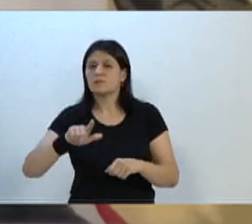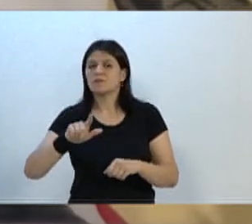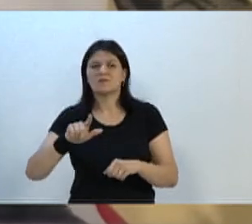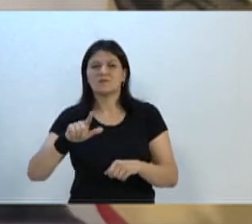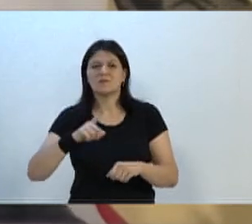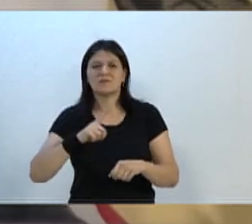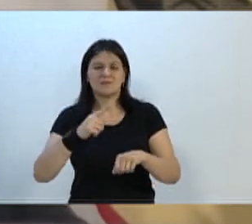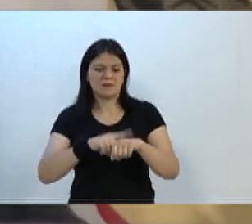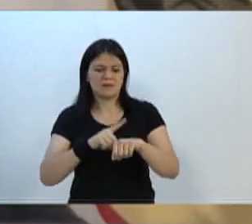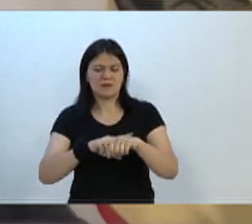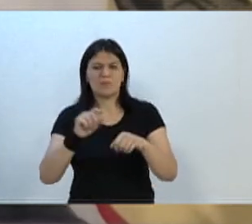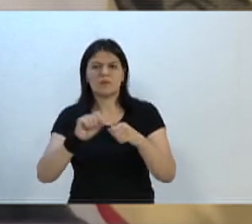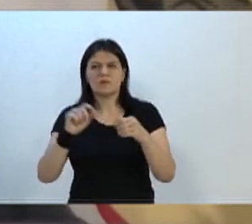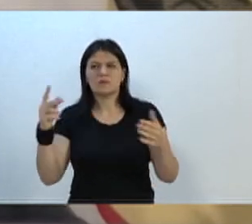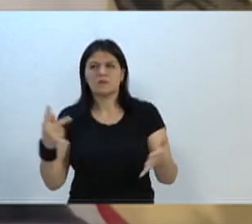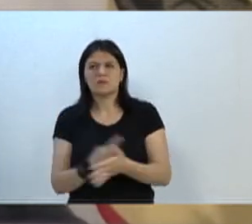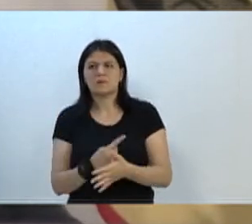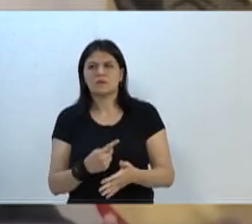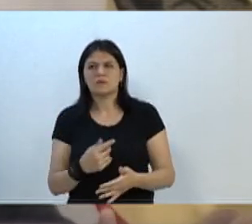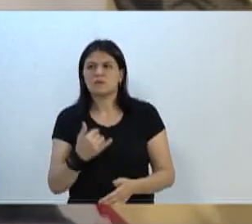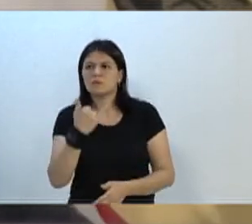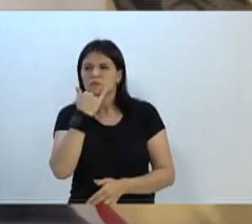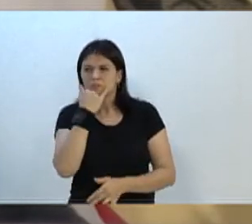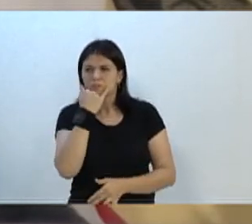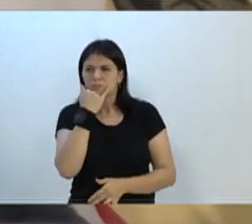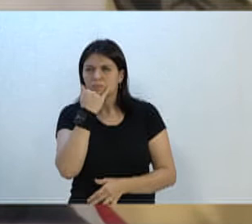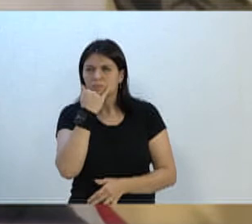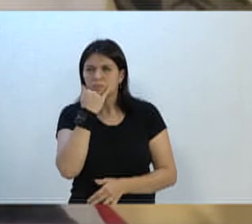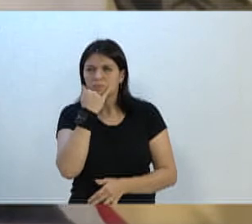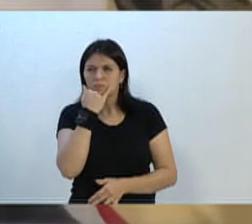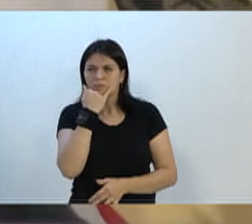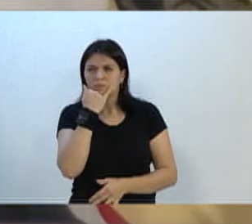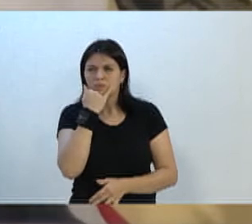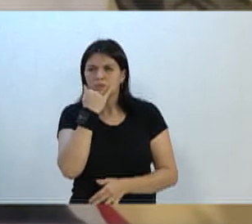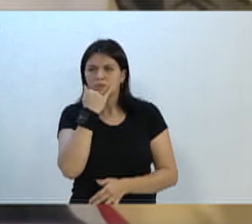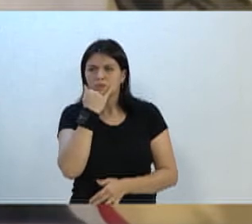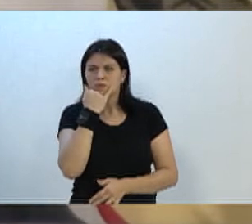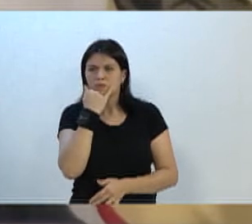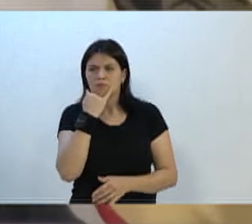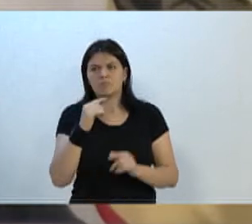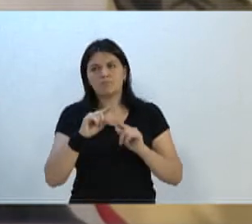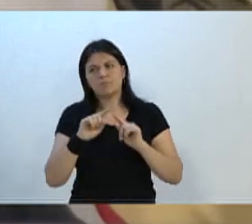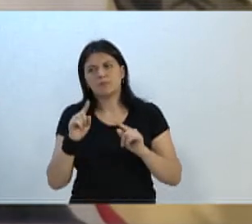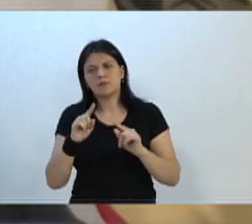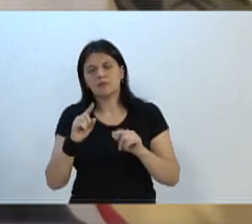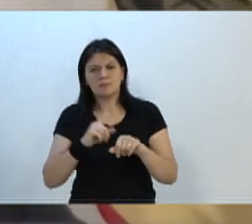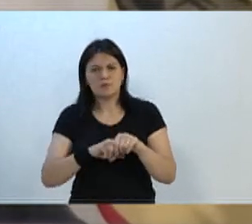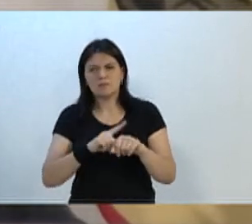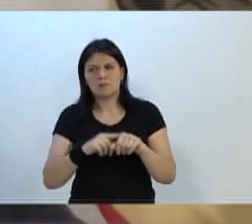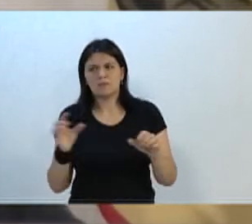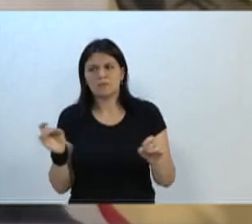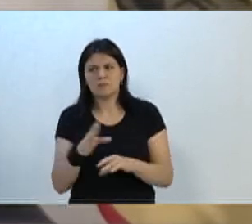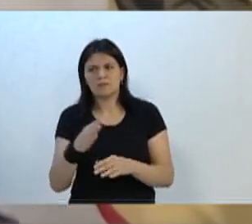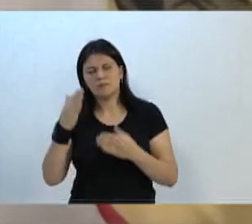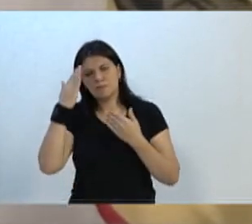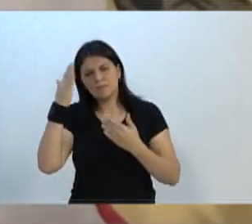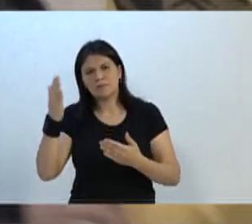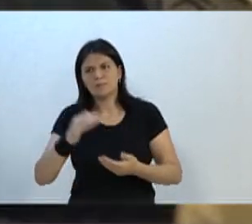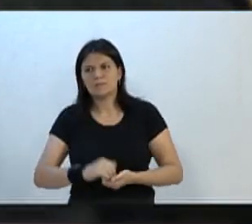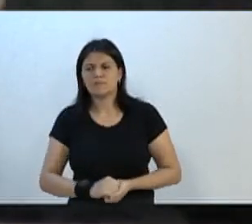coisas erradas tá desculpa aí e não cheguei ceder o meu tempo